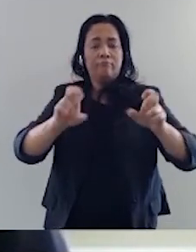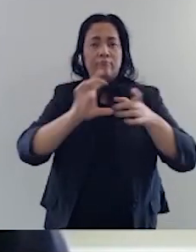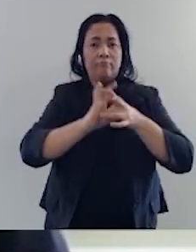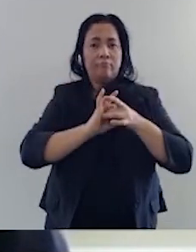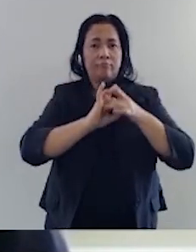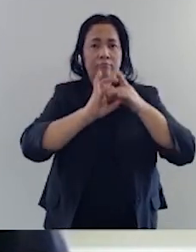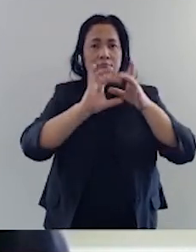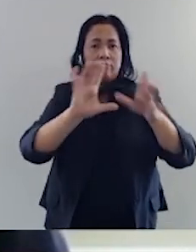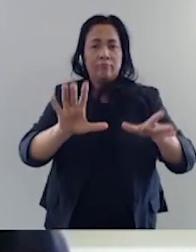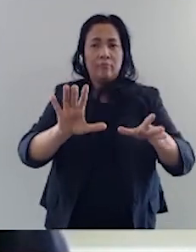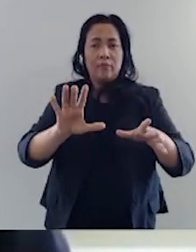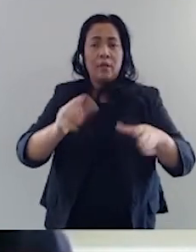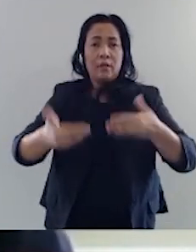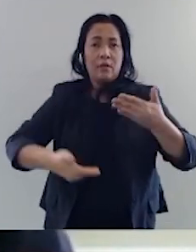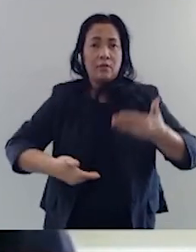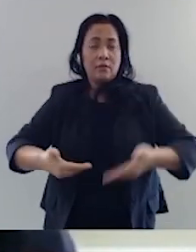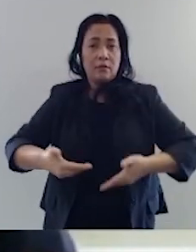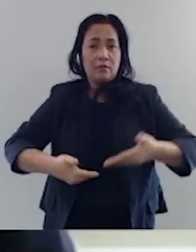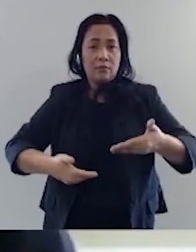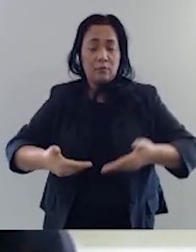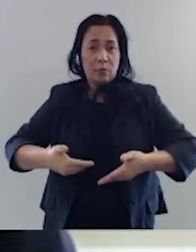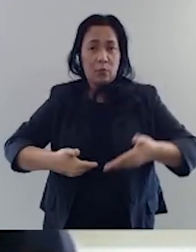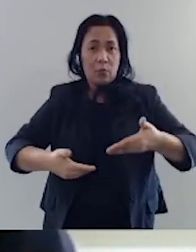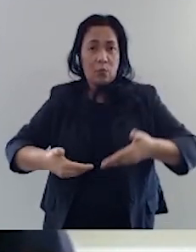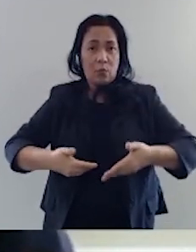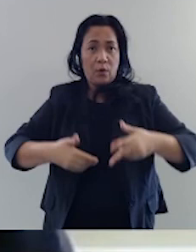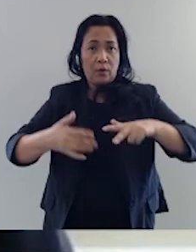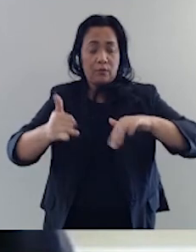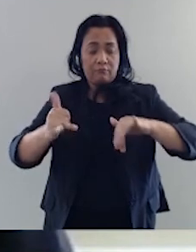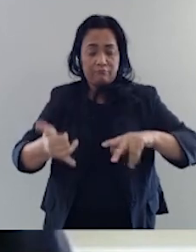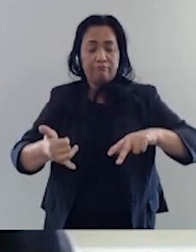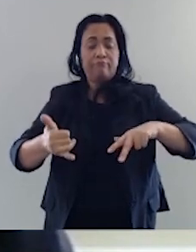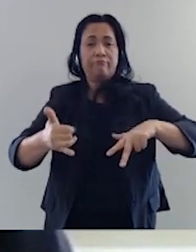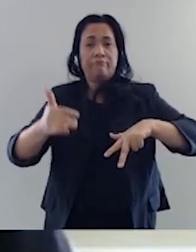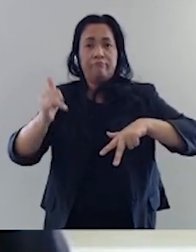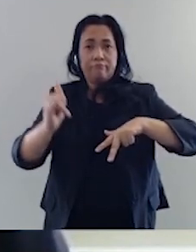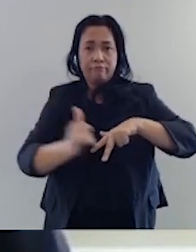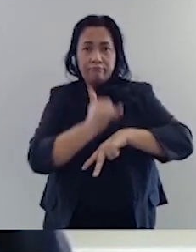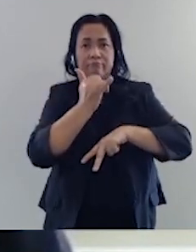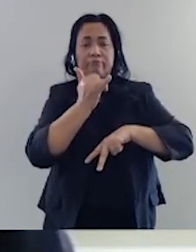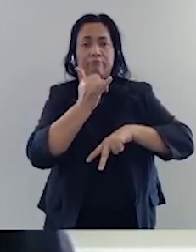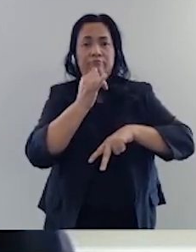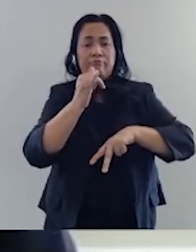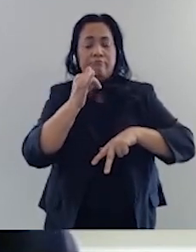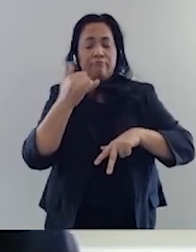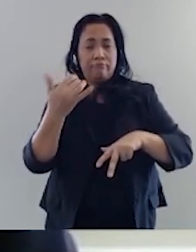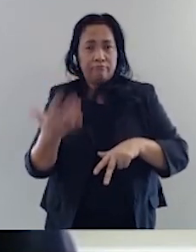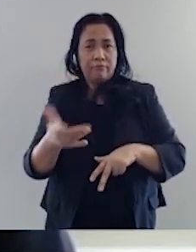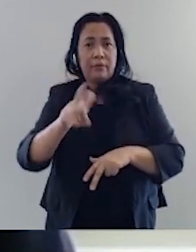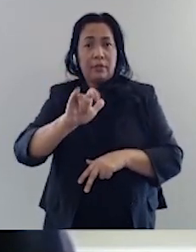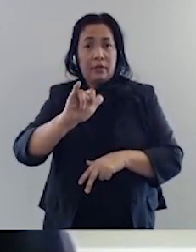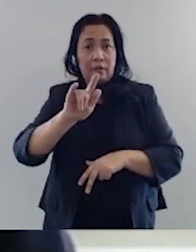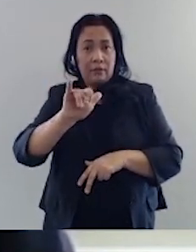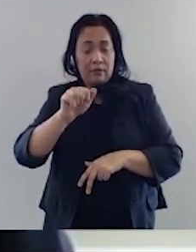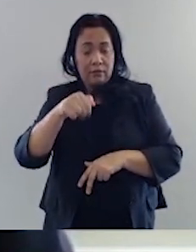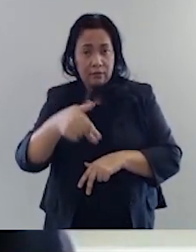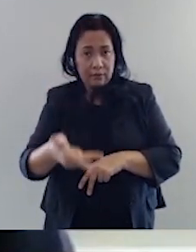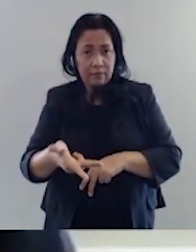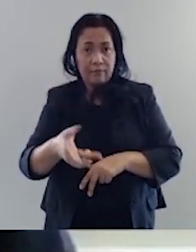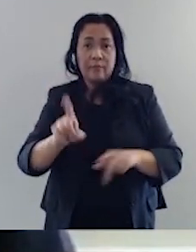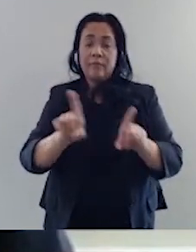nossa servidora Lida Monteiro, mas nós nos orgulhamos de ter também a